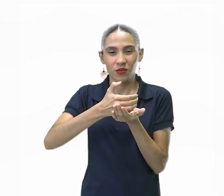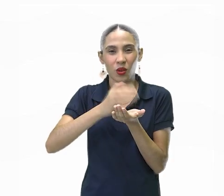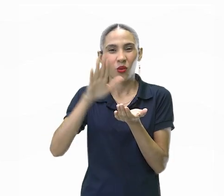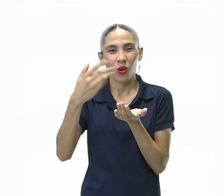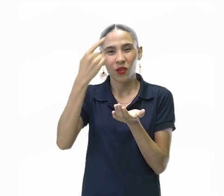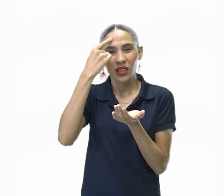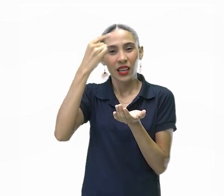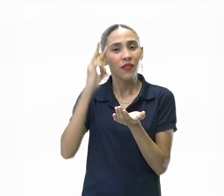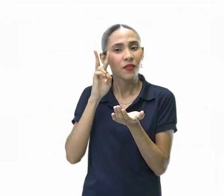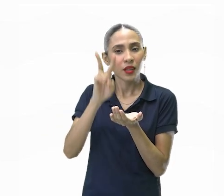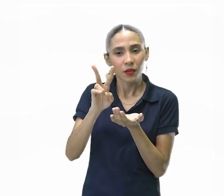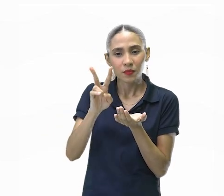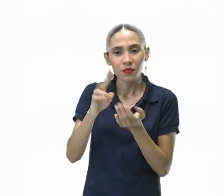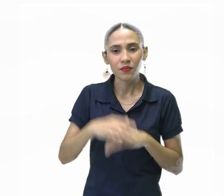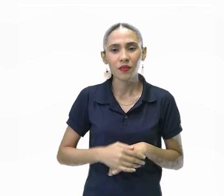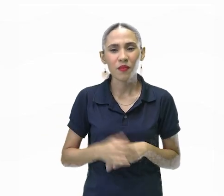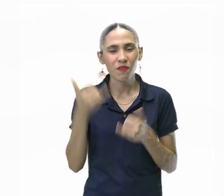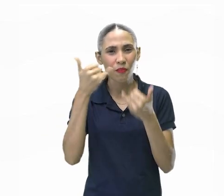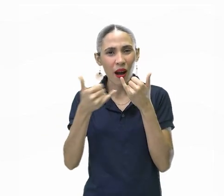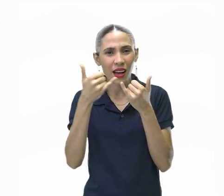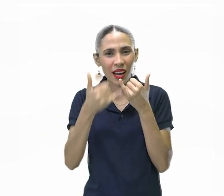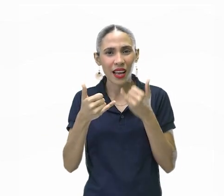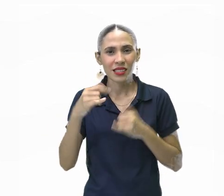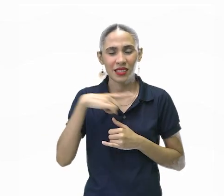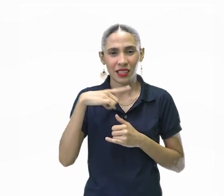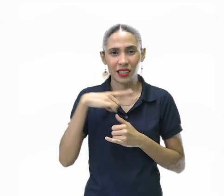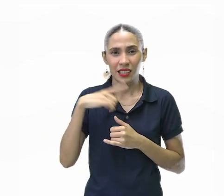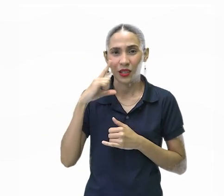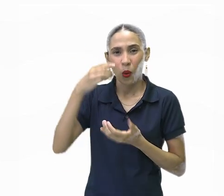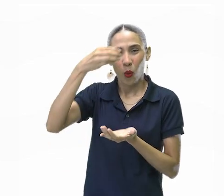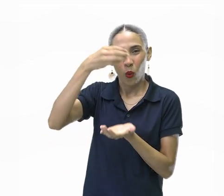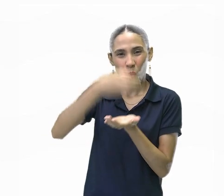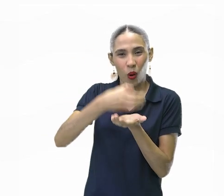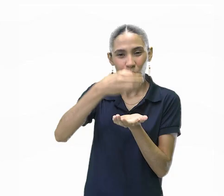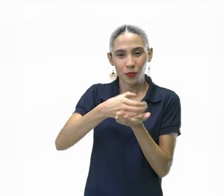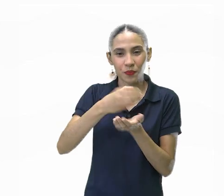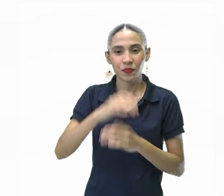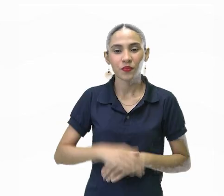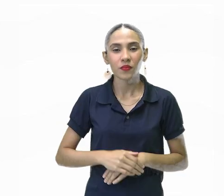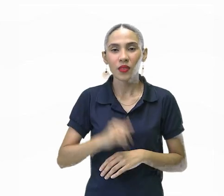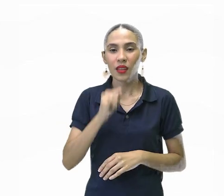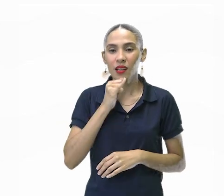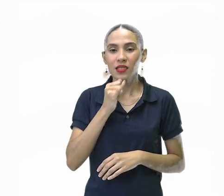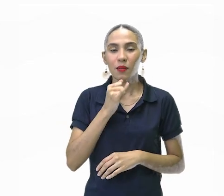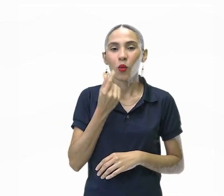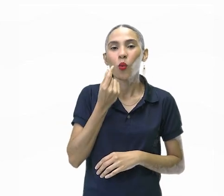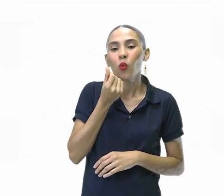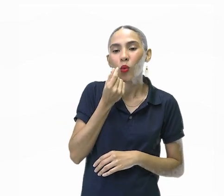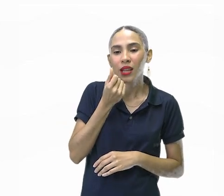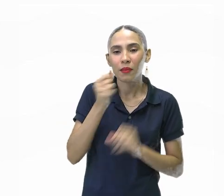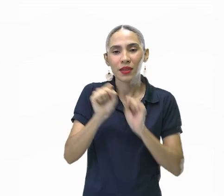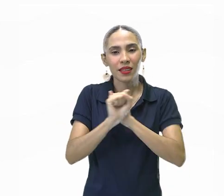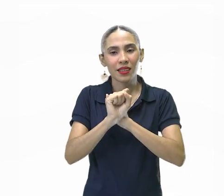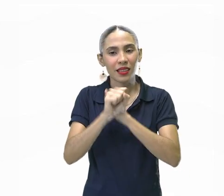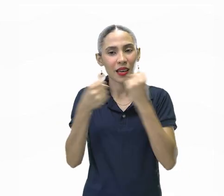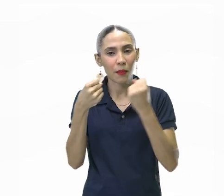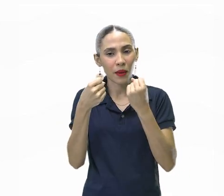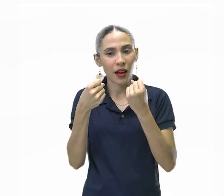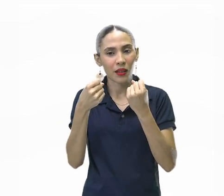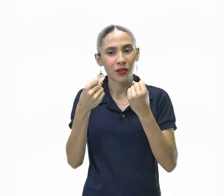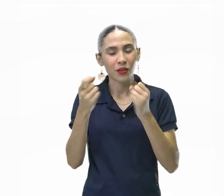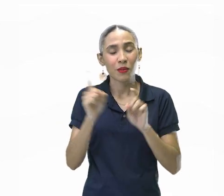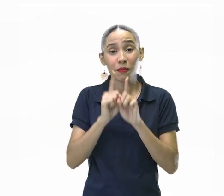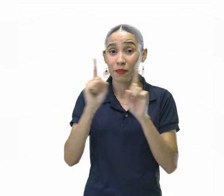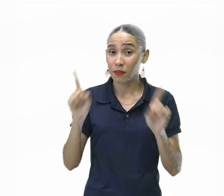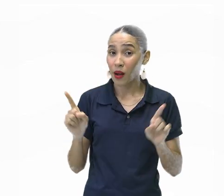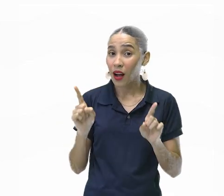Qual é a impressão que temos? A impressão que temos é que parece que os lápis estão